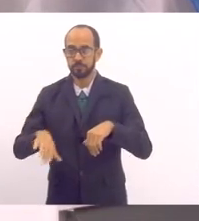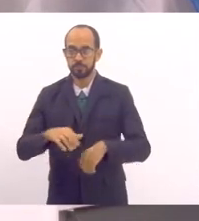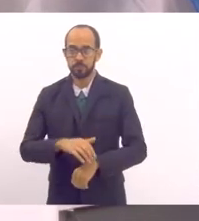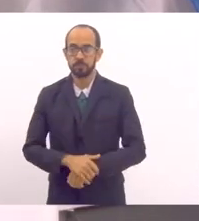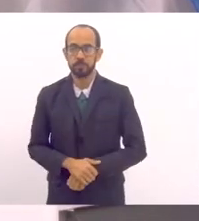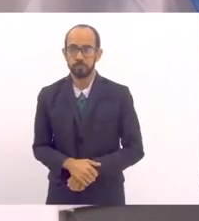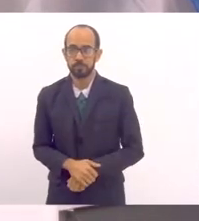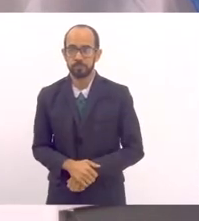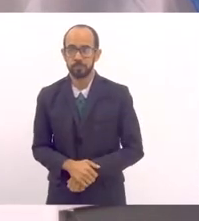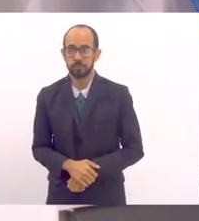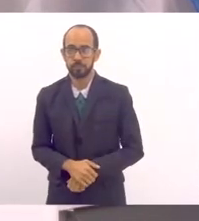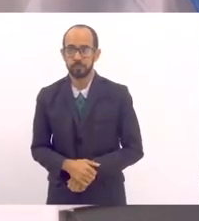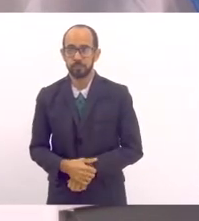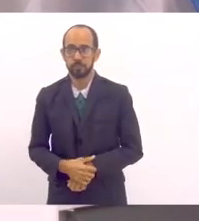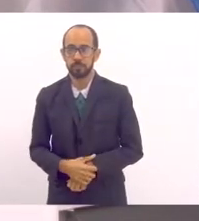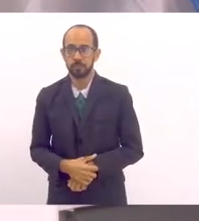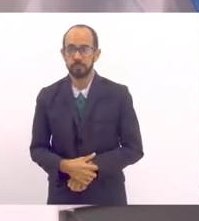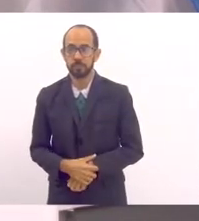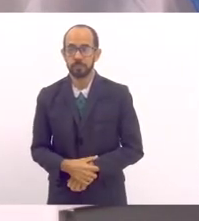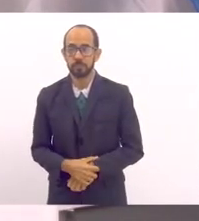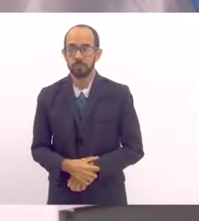receber, né?